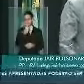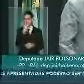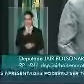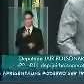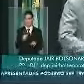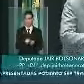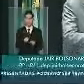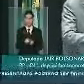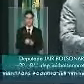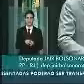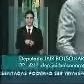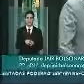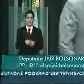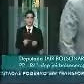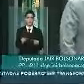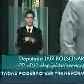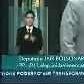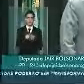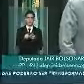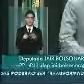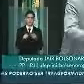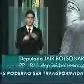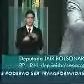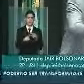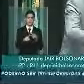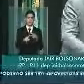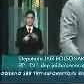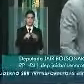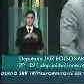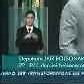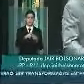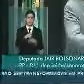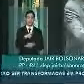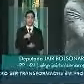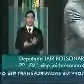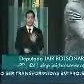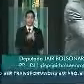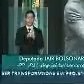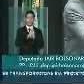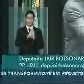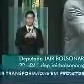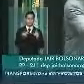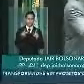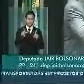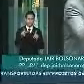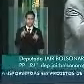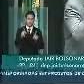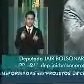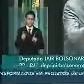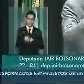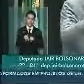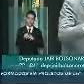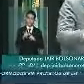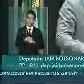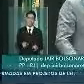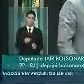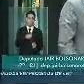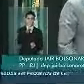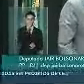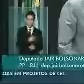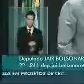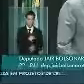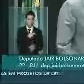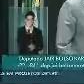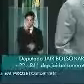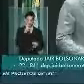acusados de espionagem e julgado pelas leis americanas, e a Anistia Internacional não os reconhece como preso